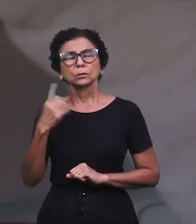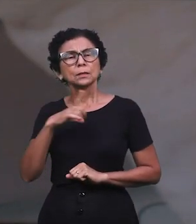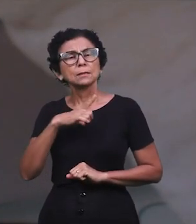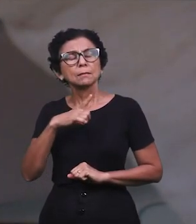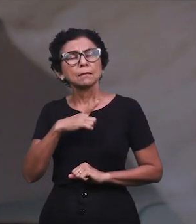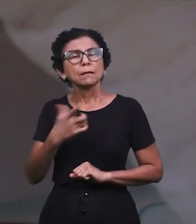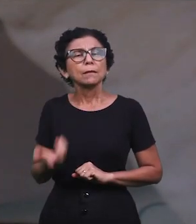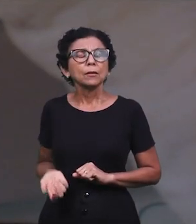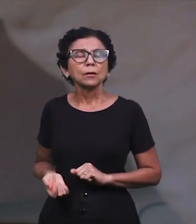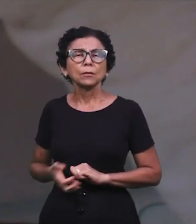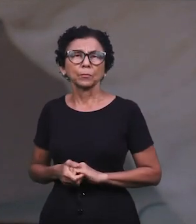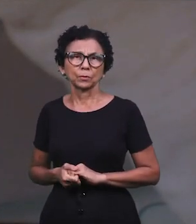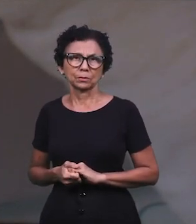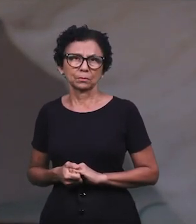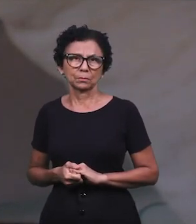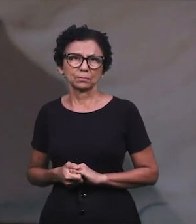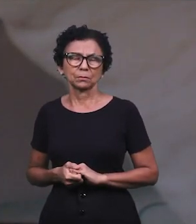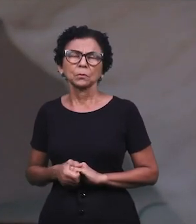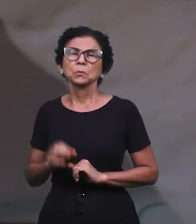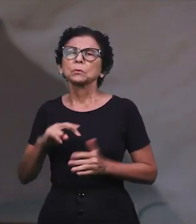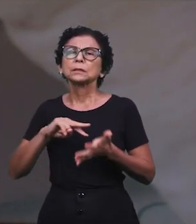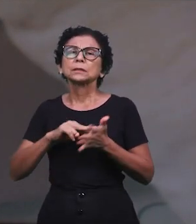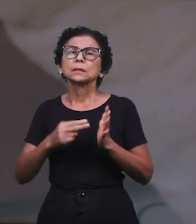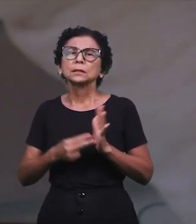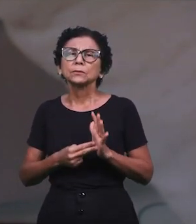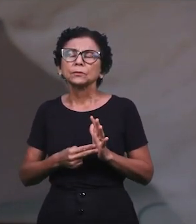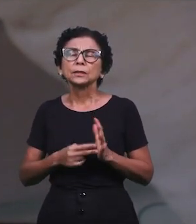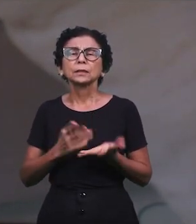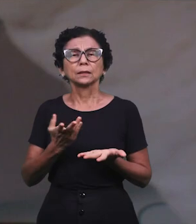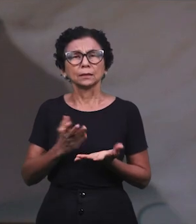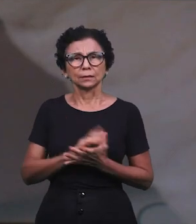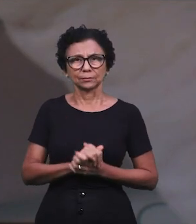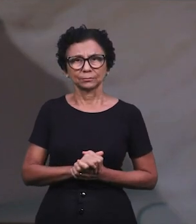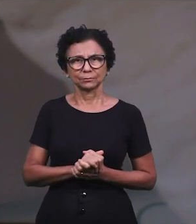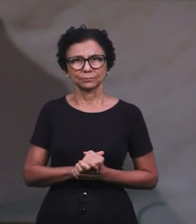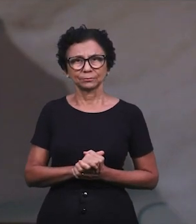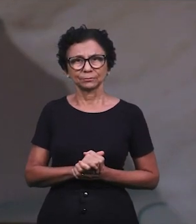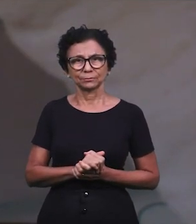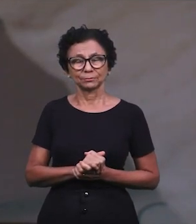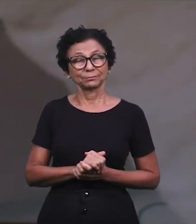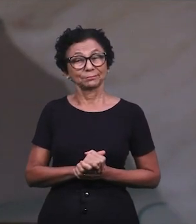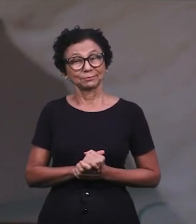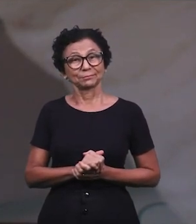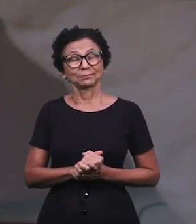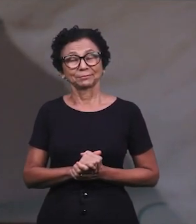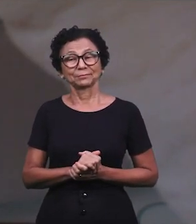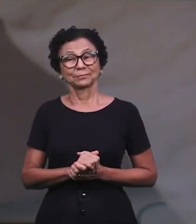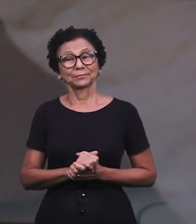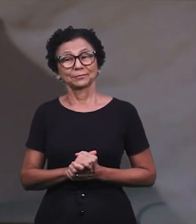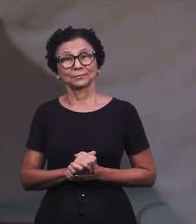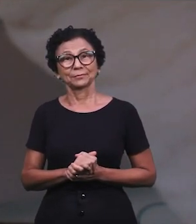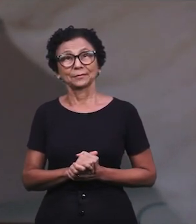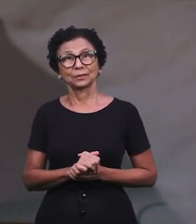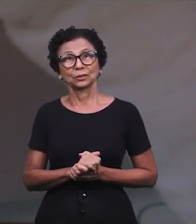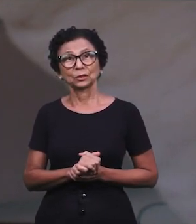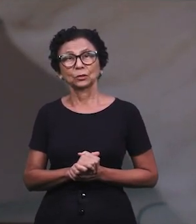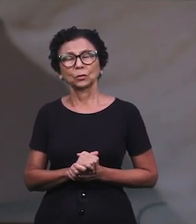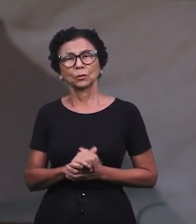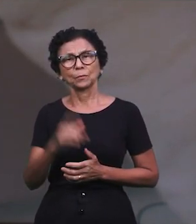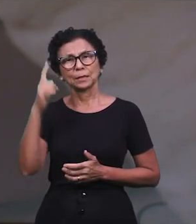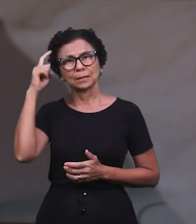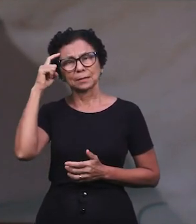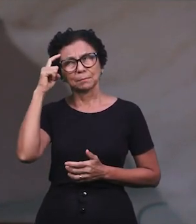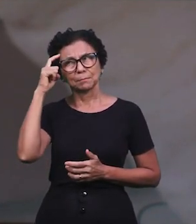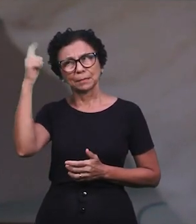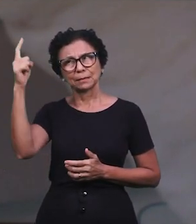são apresentados, tá? O que que significa cada um deles, tá bom? Isso é a gente começar a discutir o que